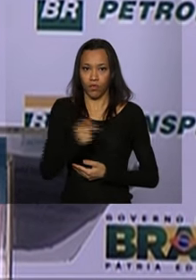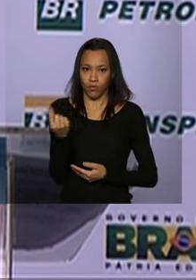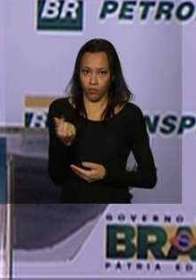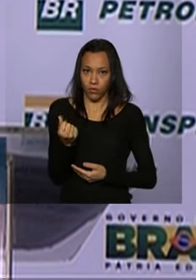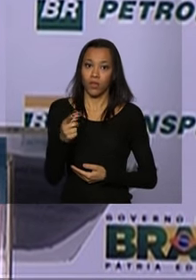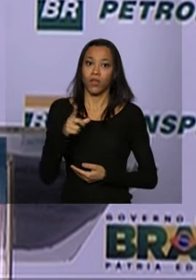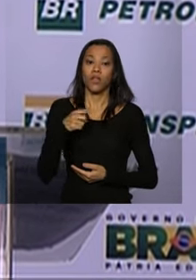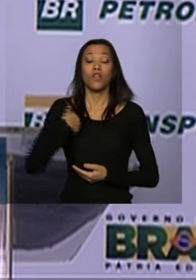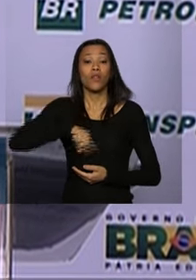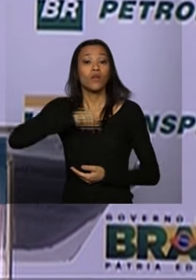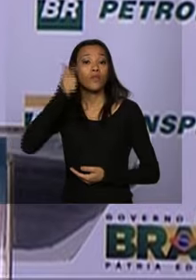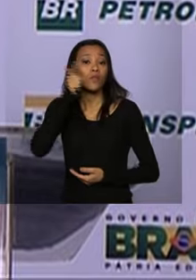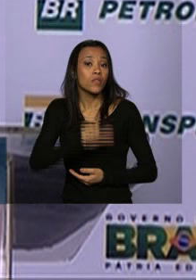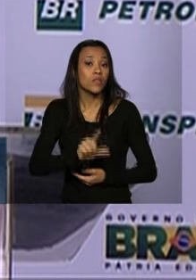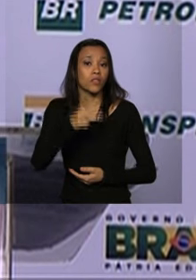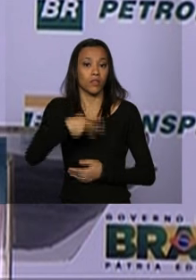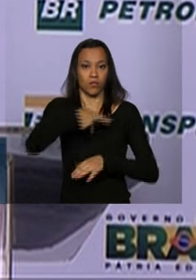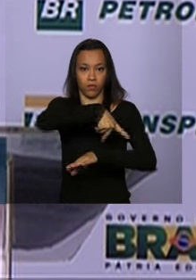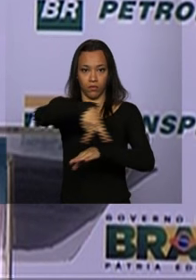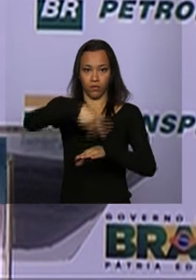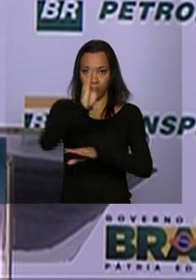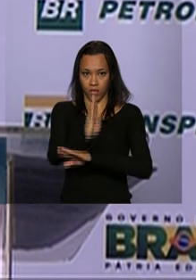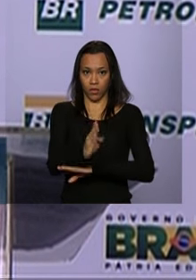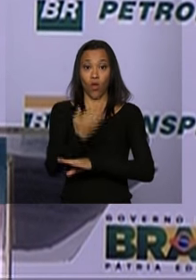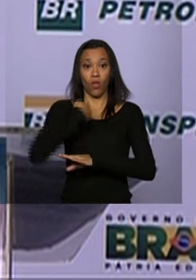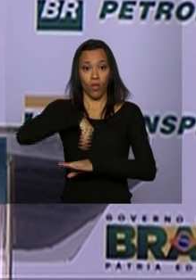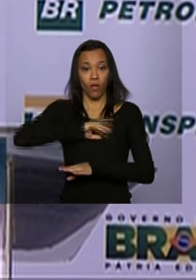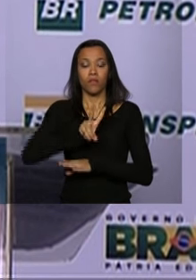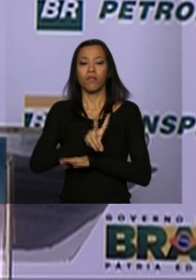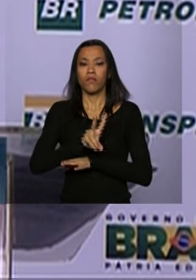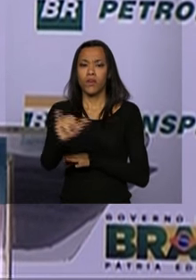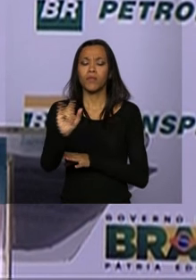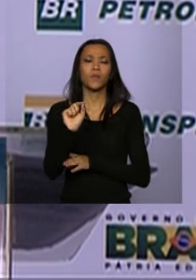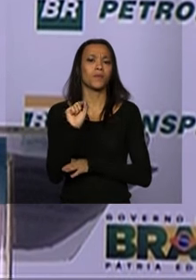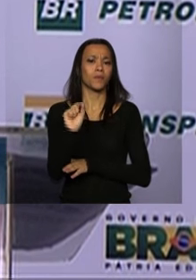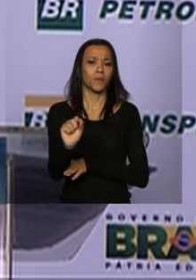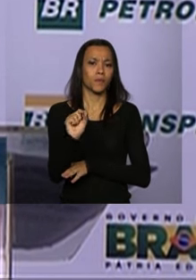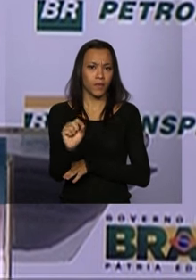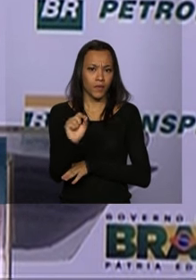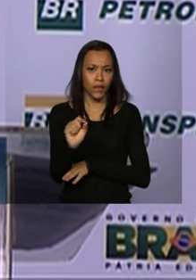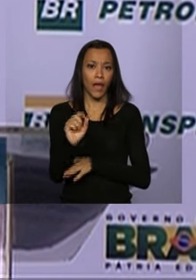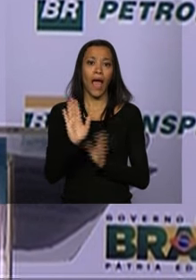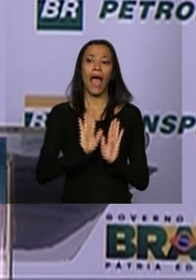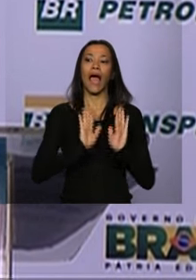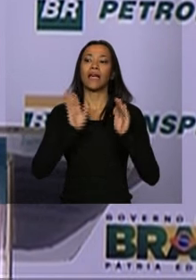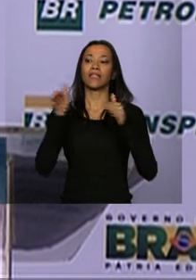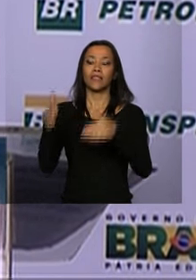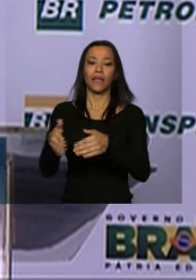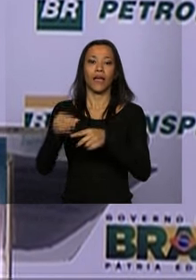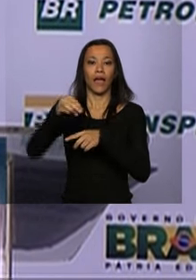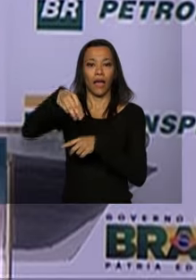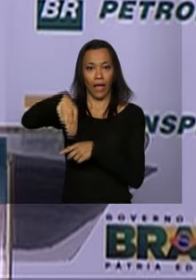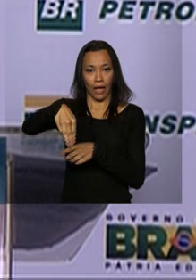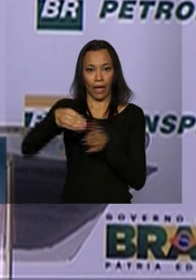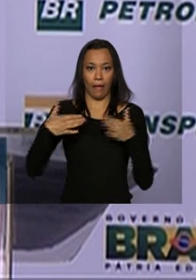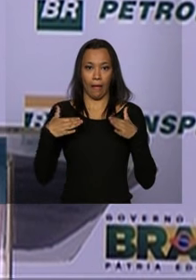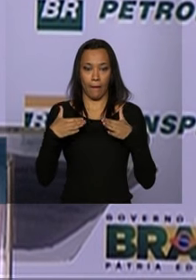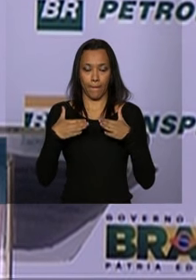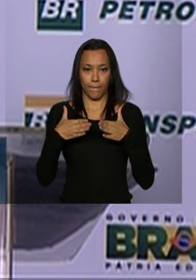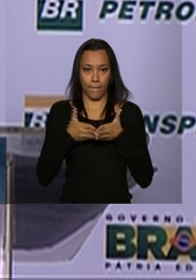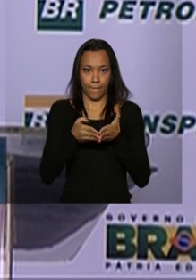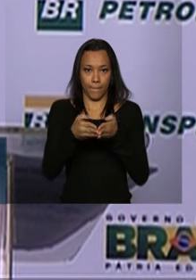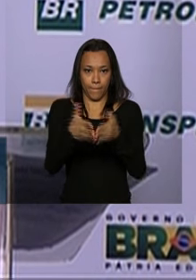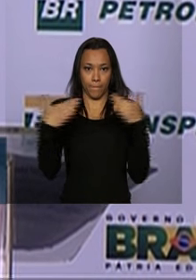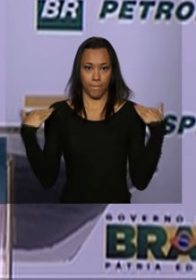concede benefícios. Nós vamos até levar ao Fundo de Marinha Mercante que as indústrias,